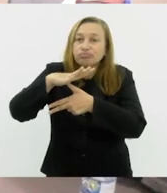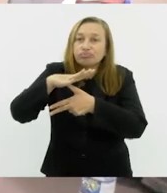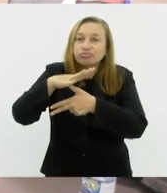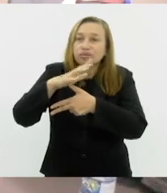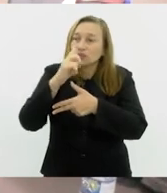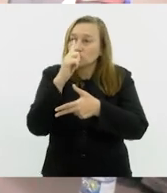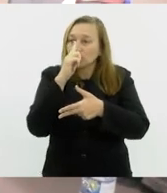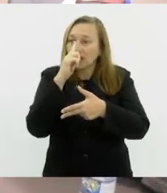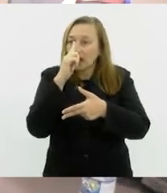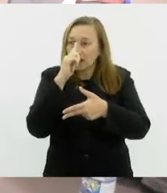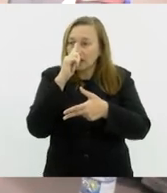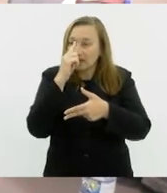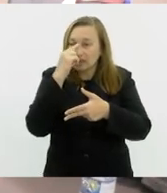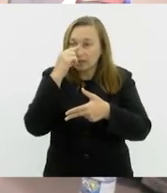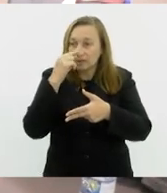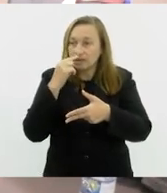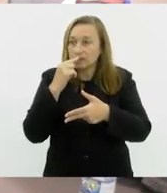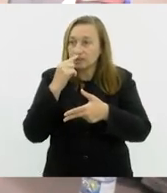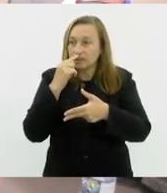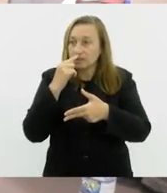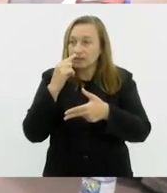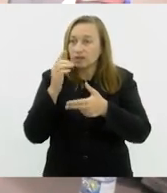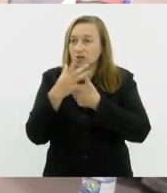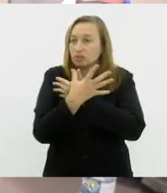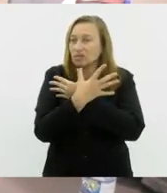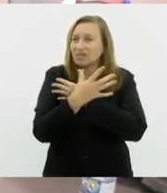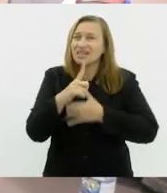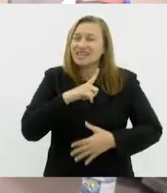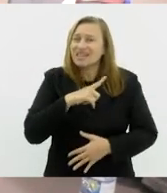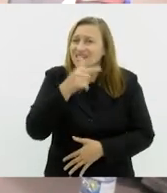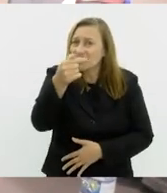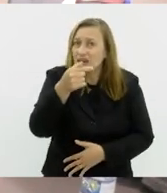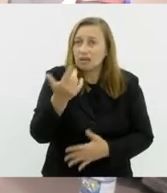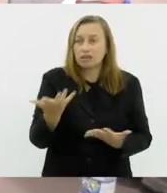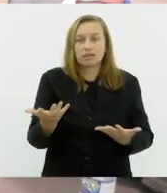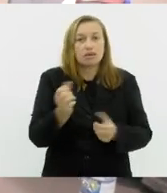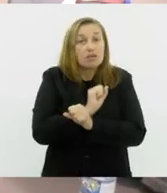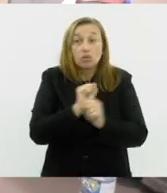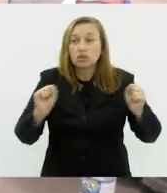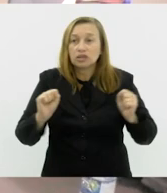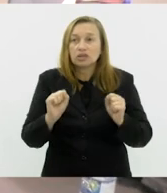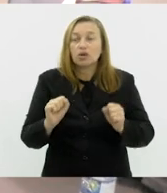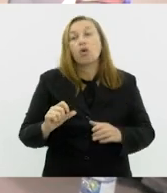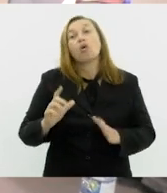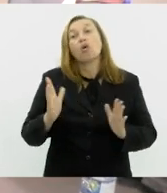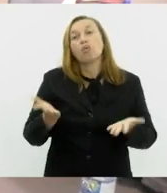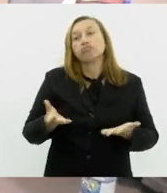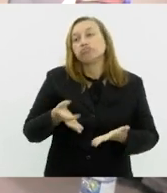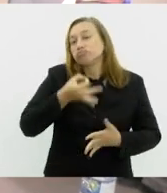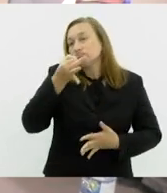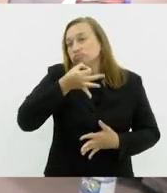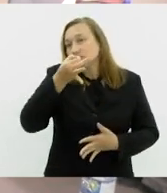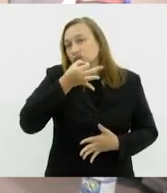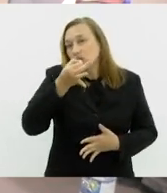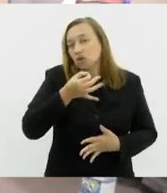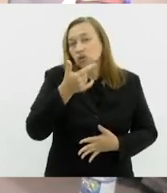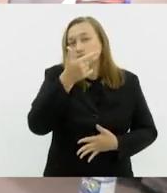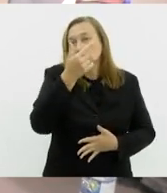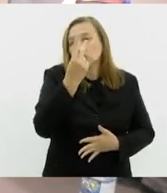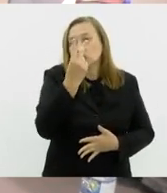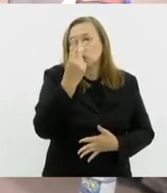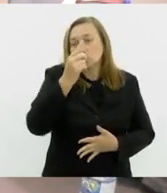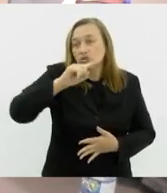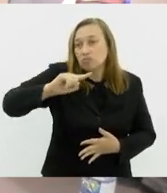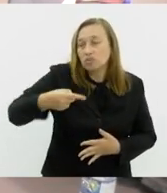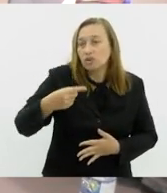Cristo. Então, você tem 7 aeronaves, não é possível. Ou a gente coloca uma sugestão, 2.000 pés, e